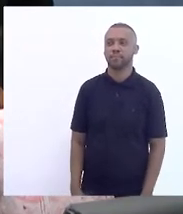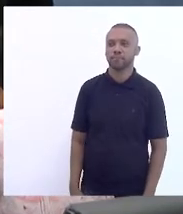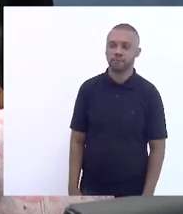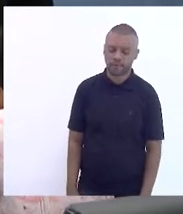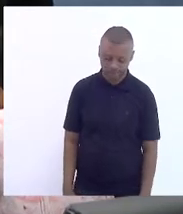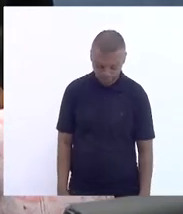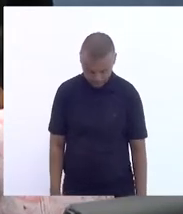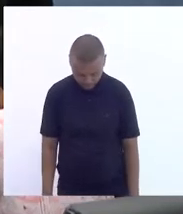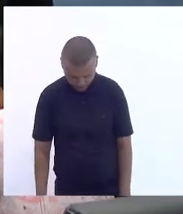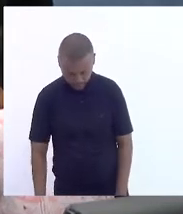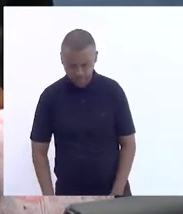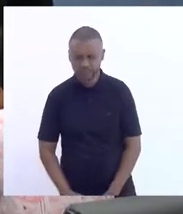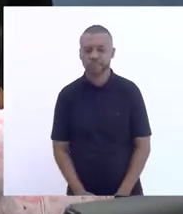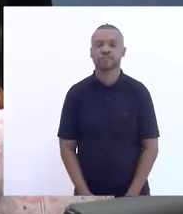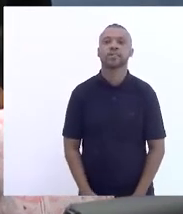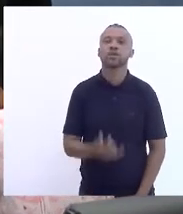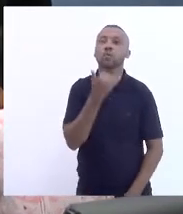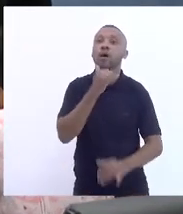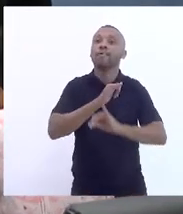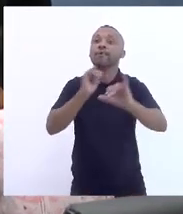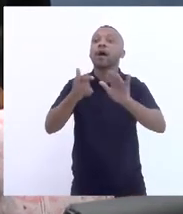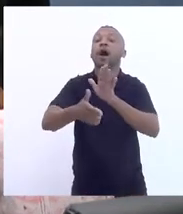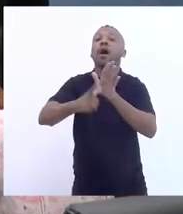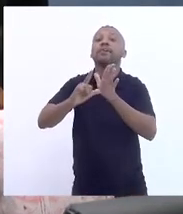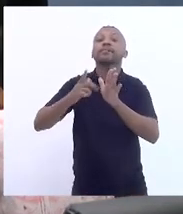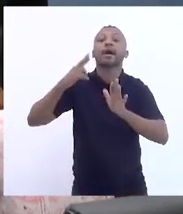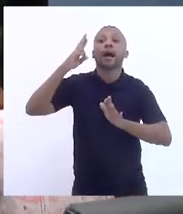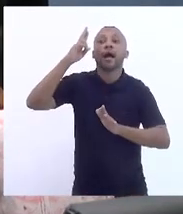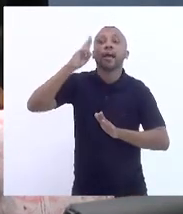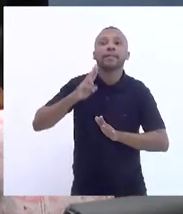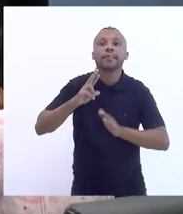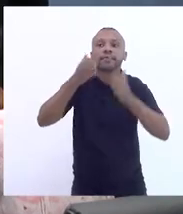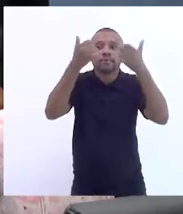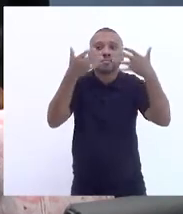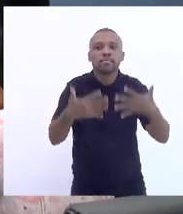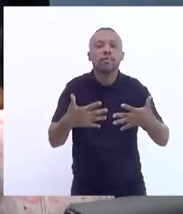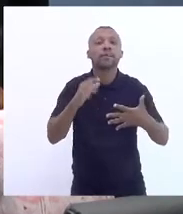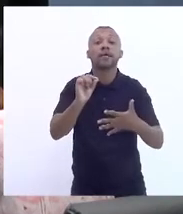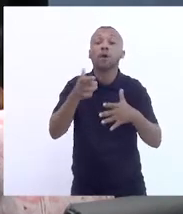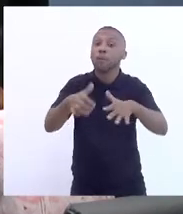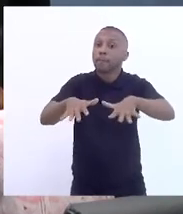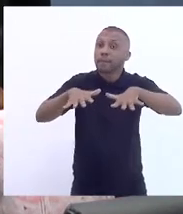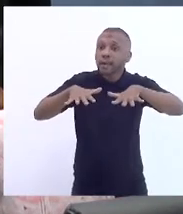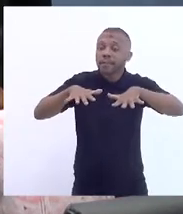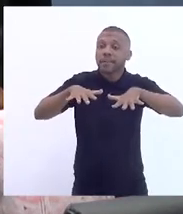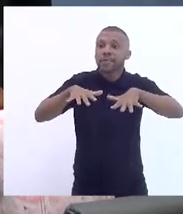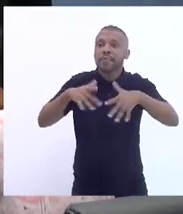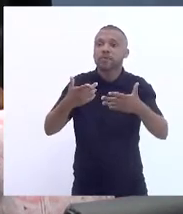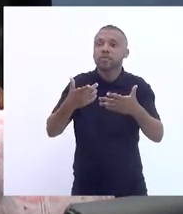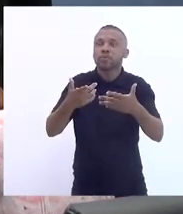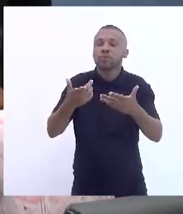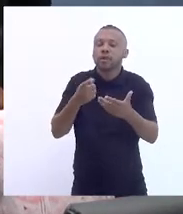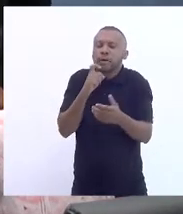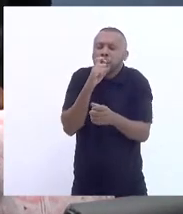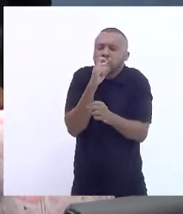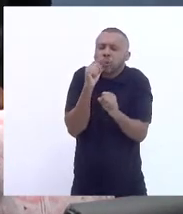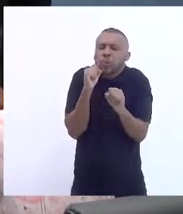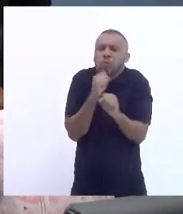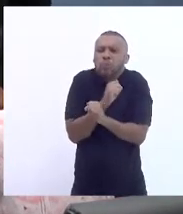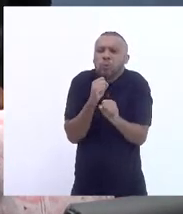e foi só pedir ajuda Renata falar a aqui o plenário está ficando muito gelado